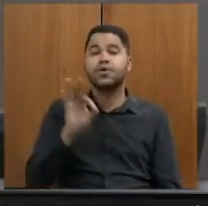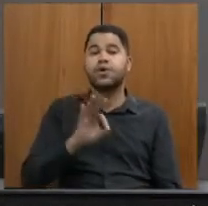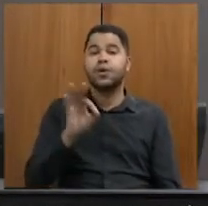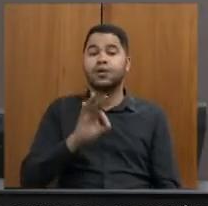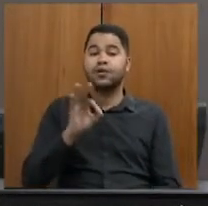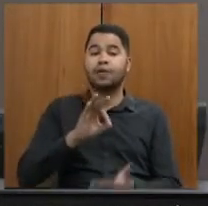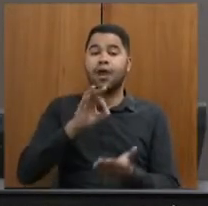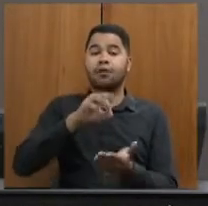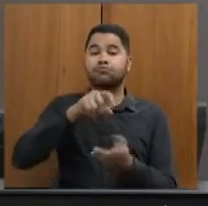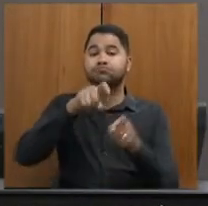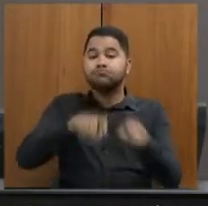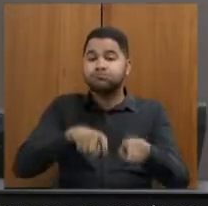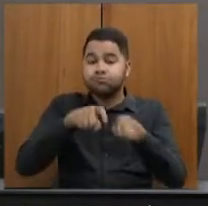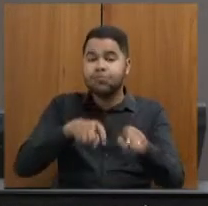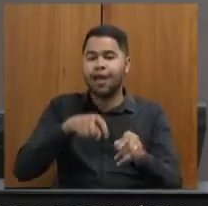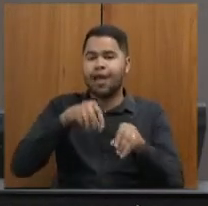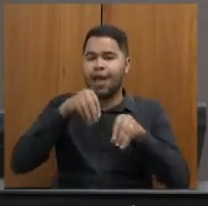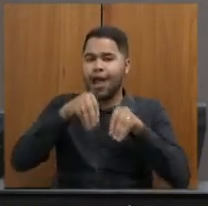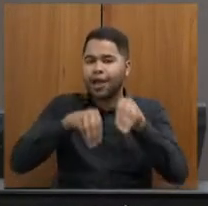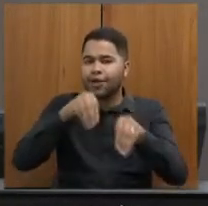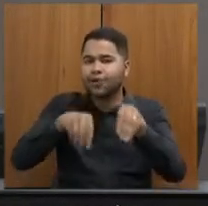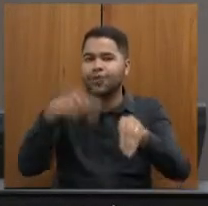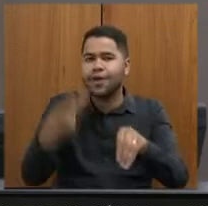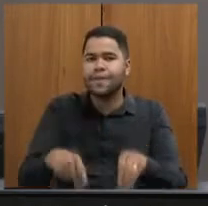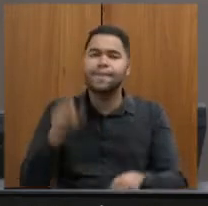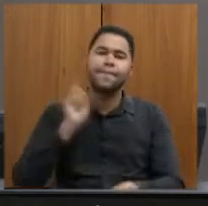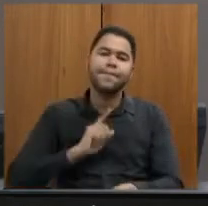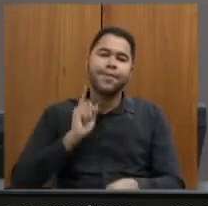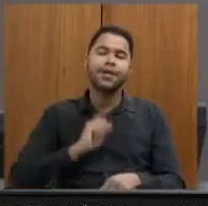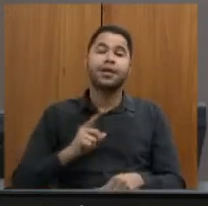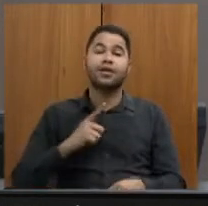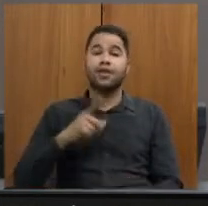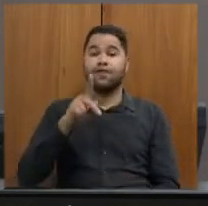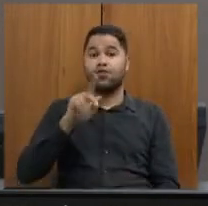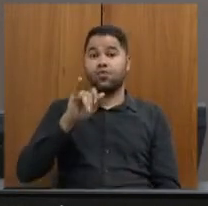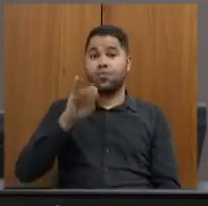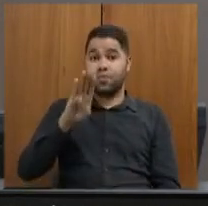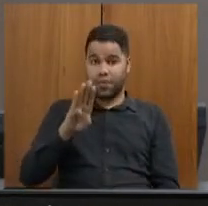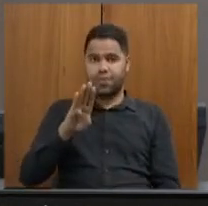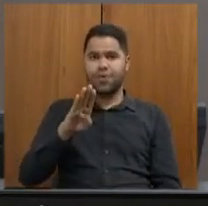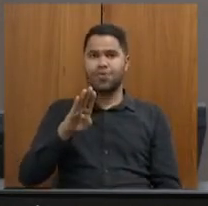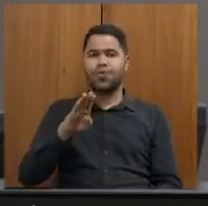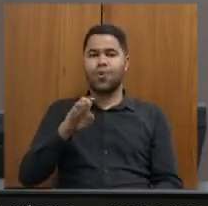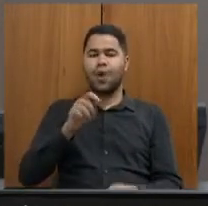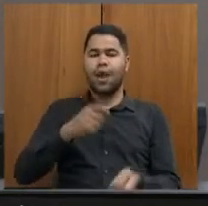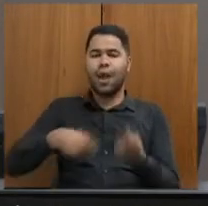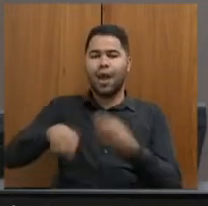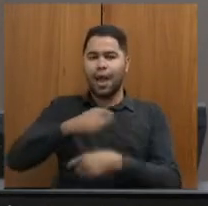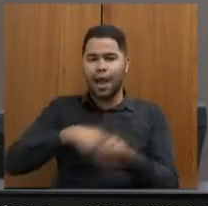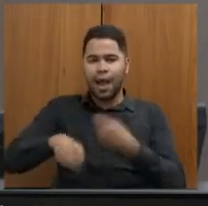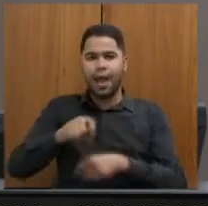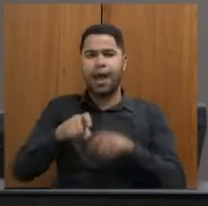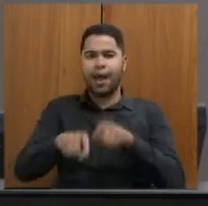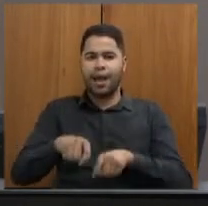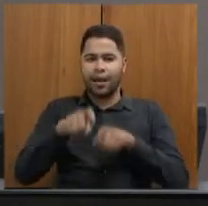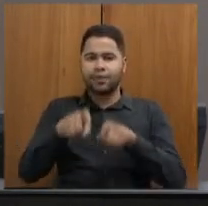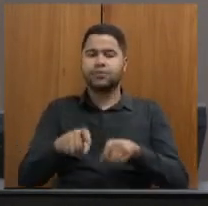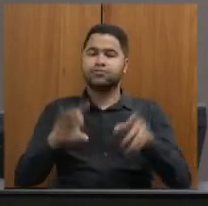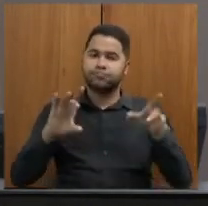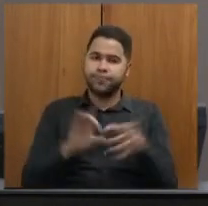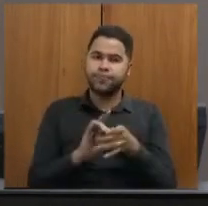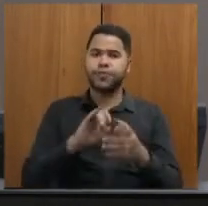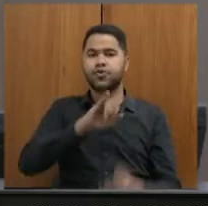Agricultura Nossa de Minas Gerais nós se vemos o PIB do agronegócio ao mês atrás é veiculado pela Fundação